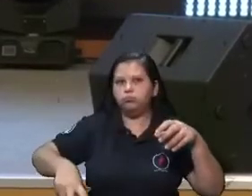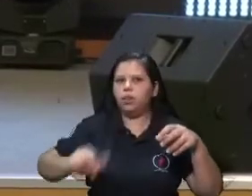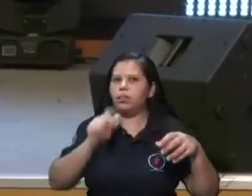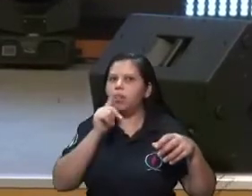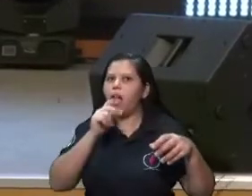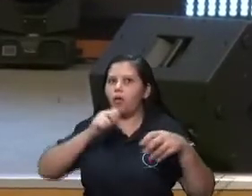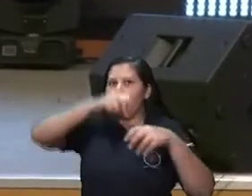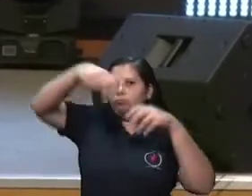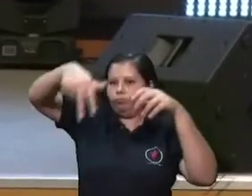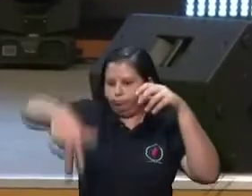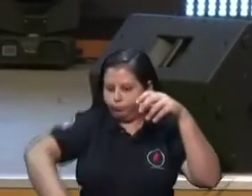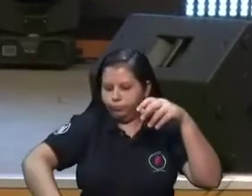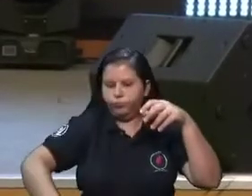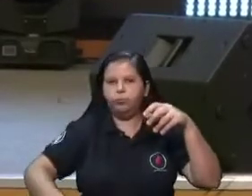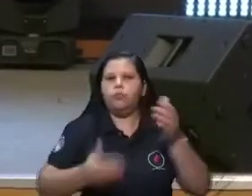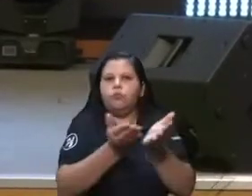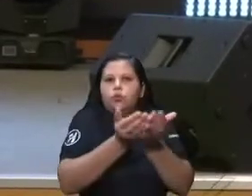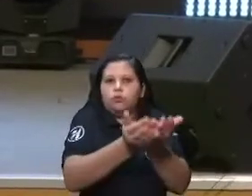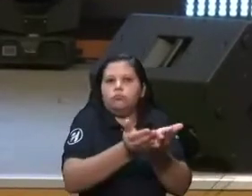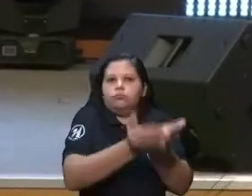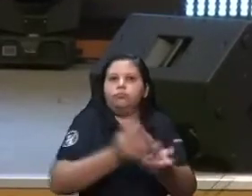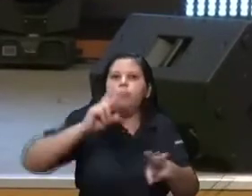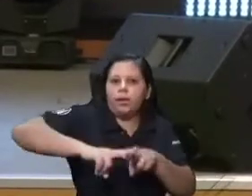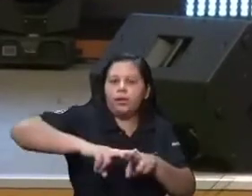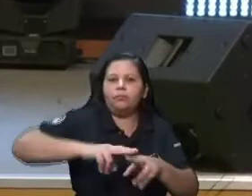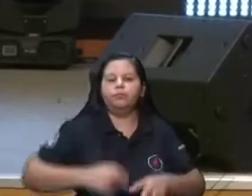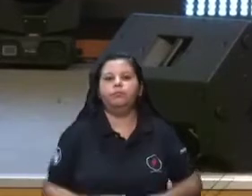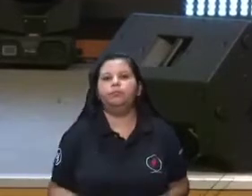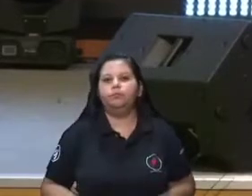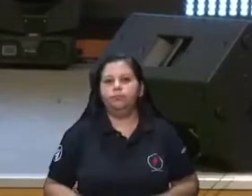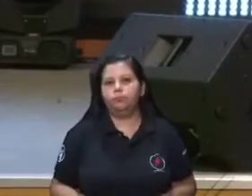estender-se-á até Sidom. Quem está comigo, diga aleluia. Aleluia.